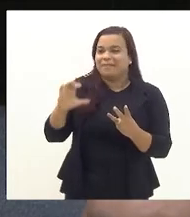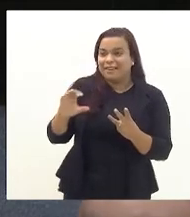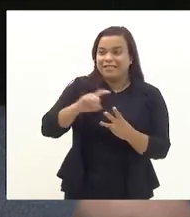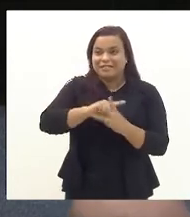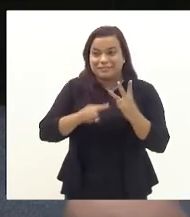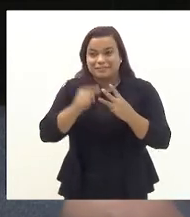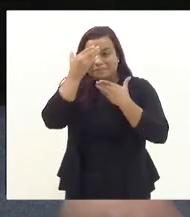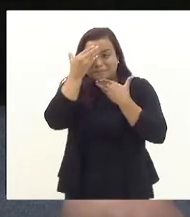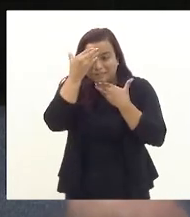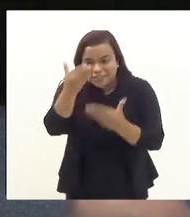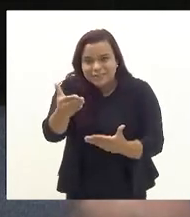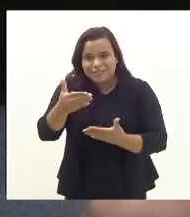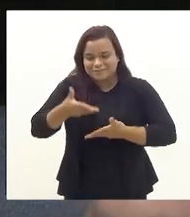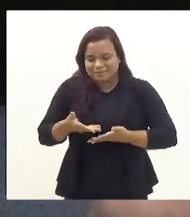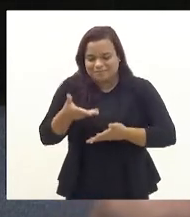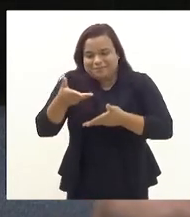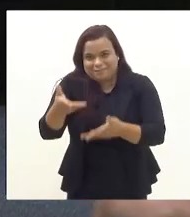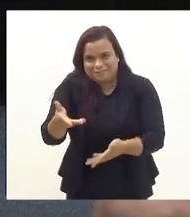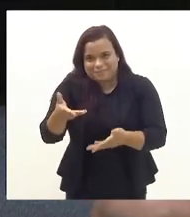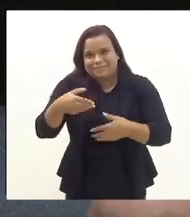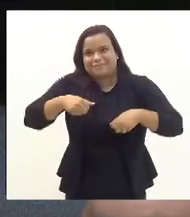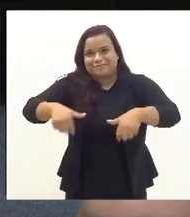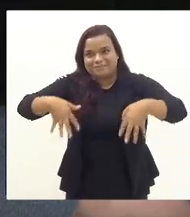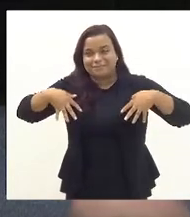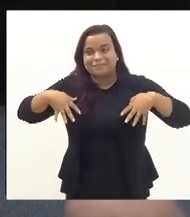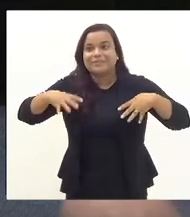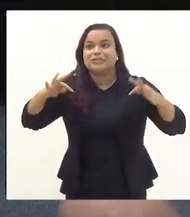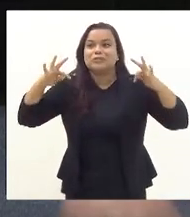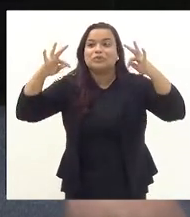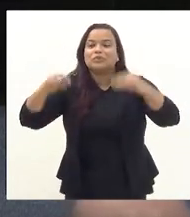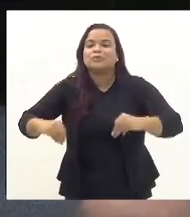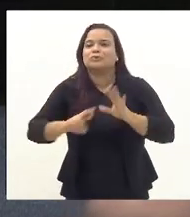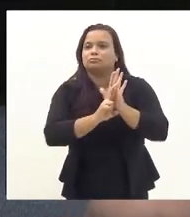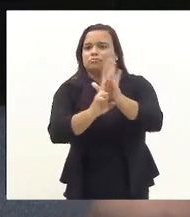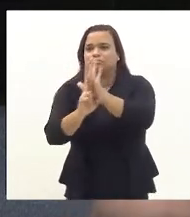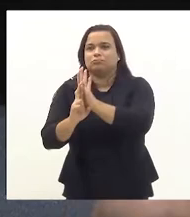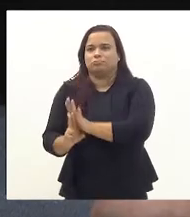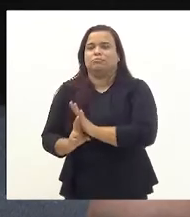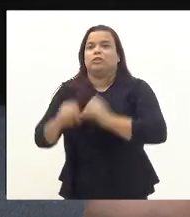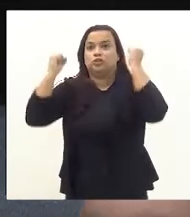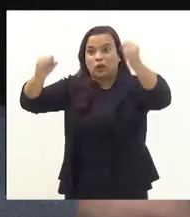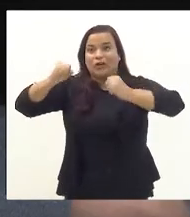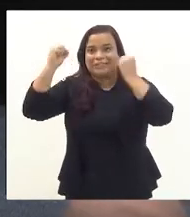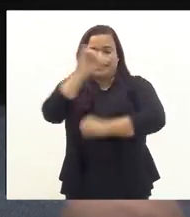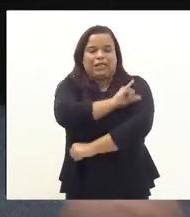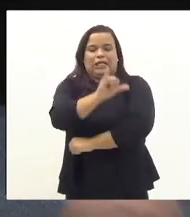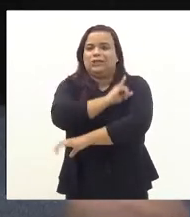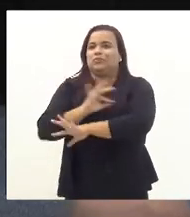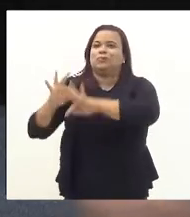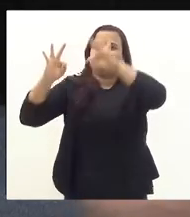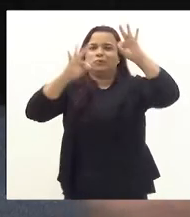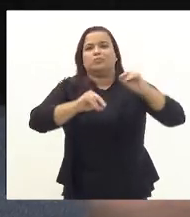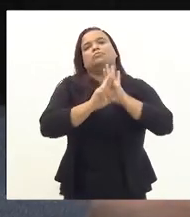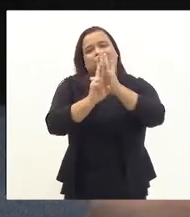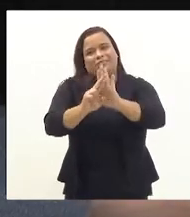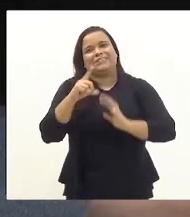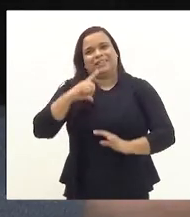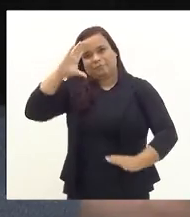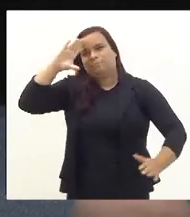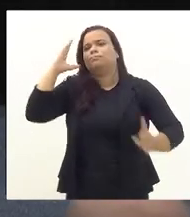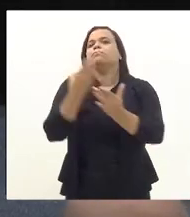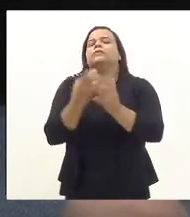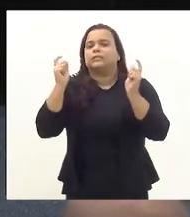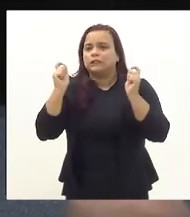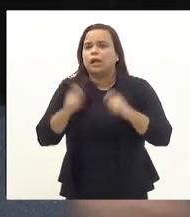por essa oportunidade. Aqui estão todos representados, todas as torcidas do Rio, né, acreditaram e estão